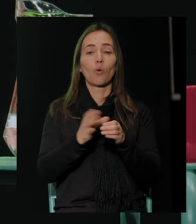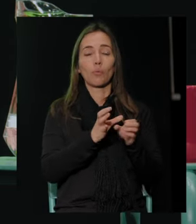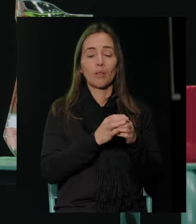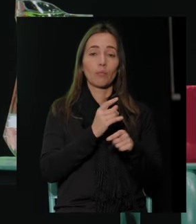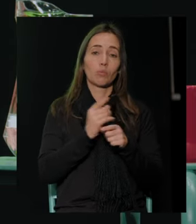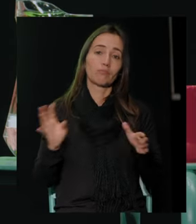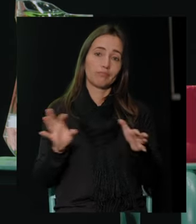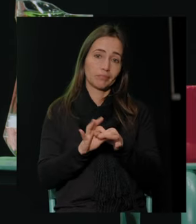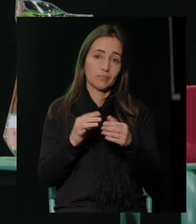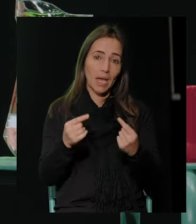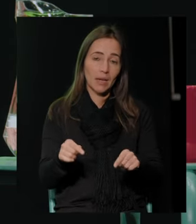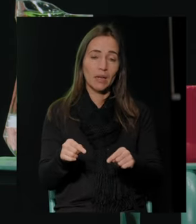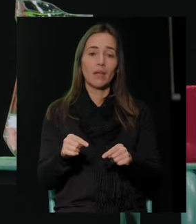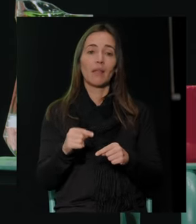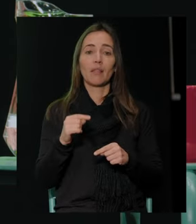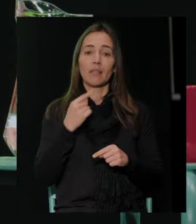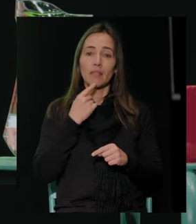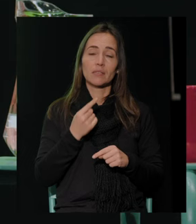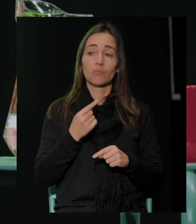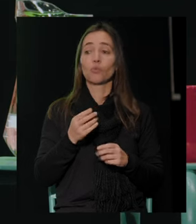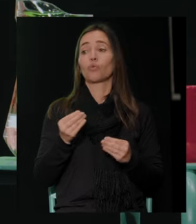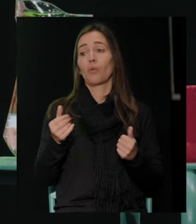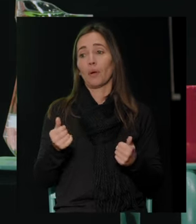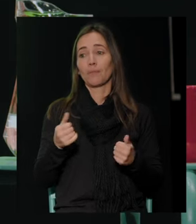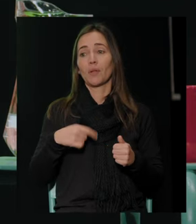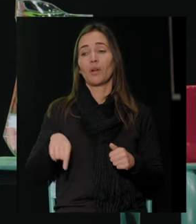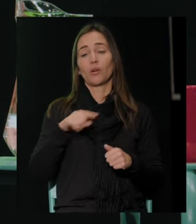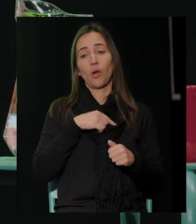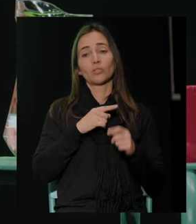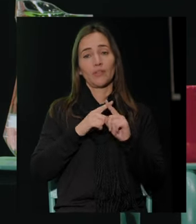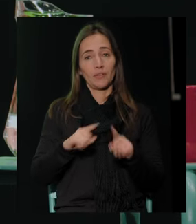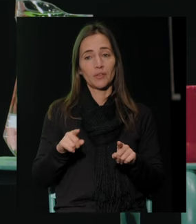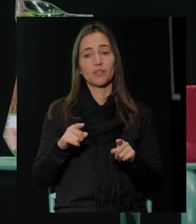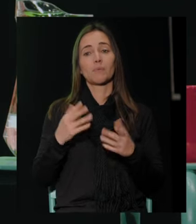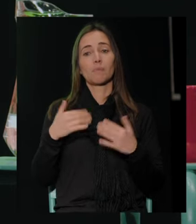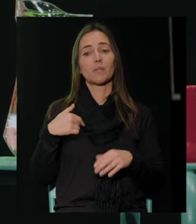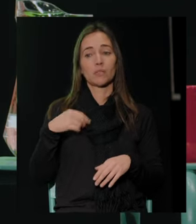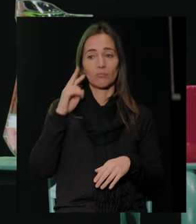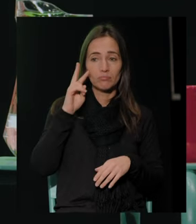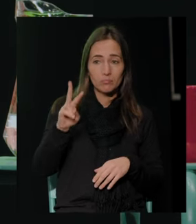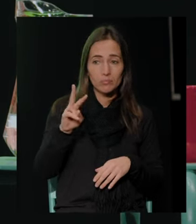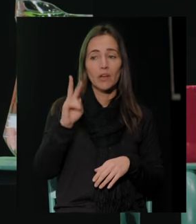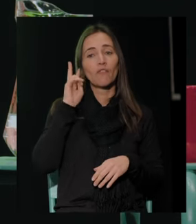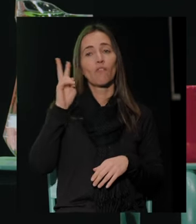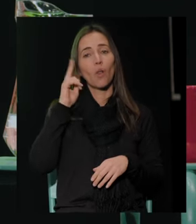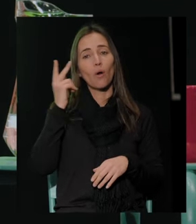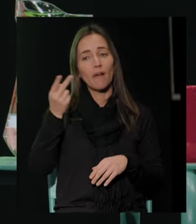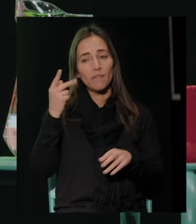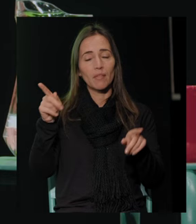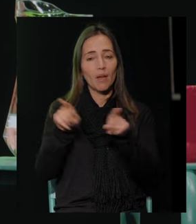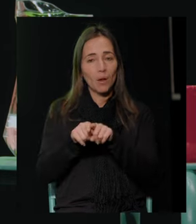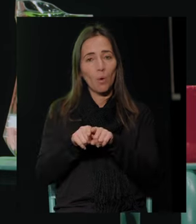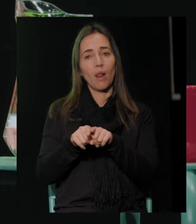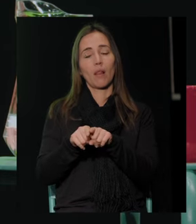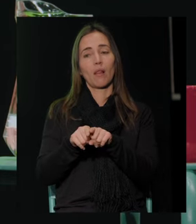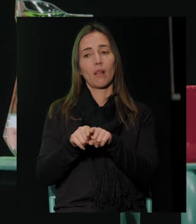andam de mãos dadas, é de dizer, pois muito bem, nós somos diferentes, mas eu reconheço-te a ti o valor à vida exatamente do mesmo